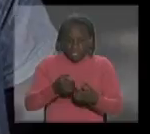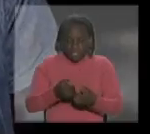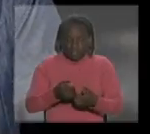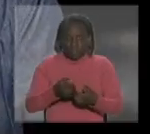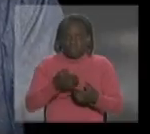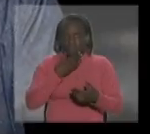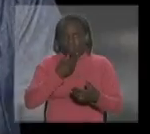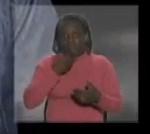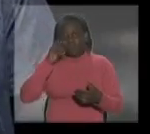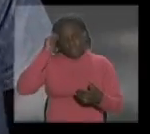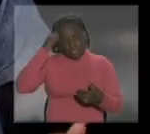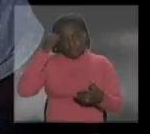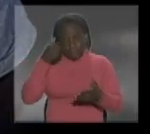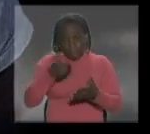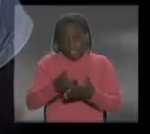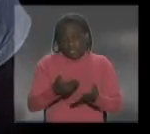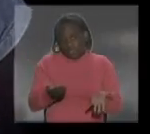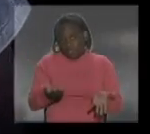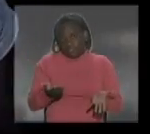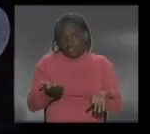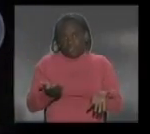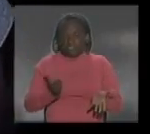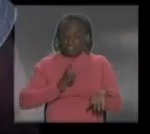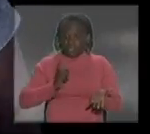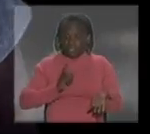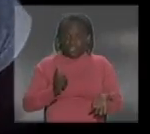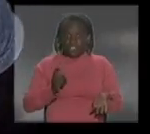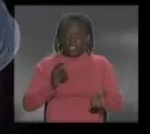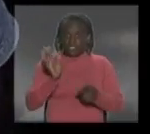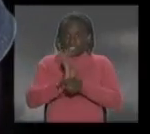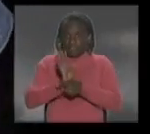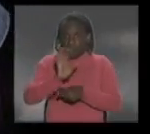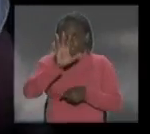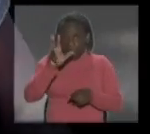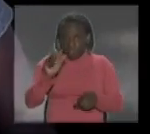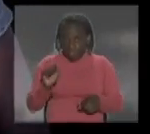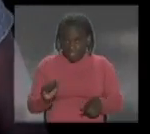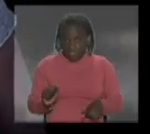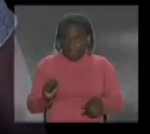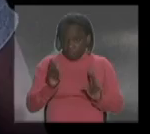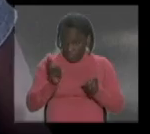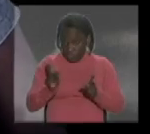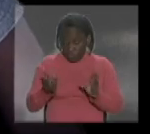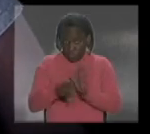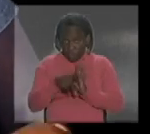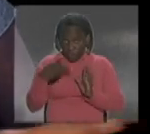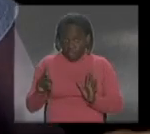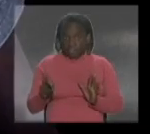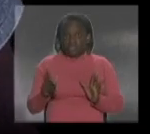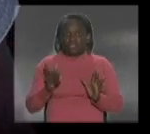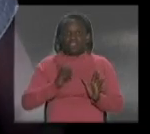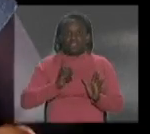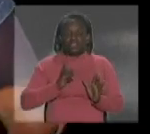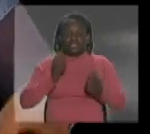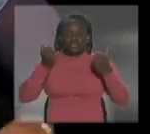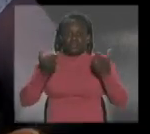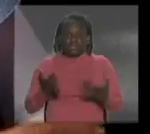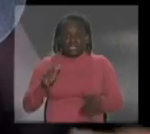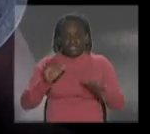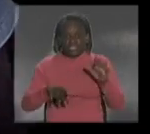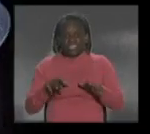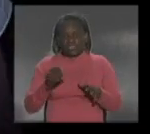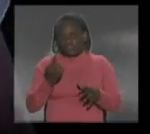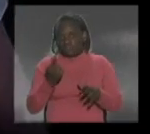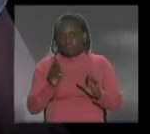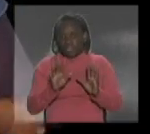homens negros chegam mais perto. Então, você vai ter, se você for pensar o próprio cinema africano, que, enfim, a gente fala assim no singular, mas,